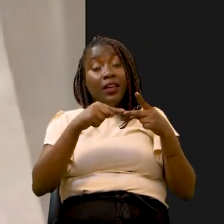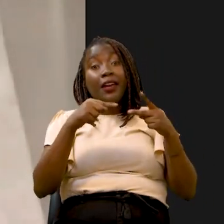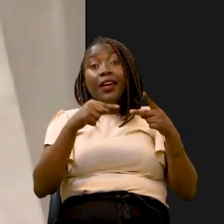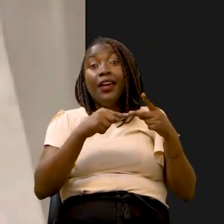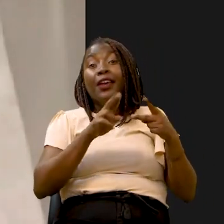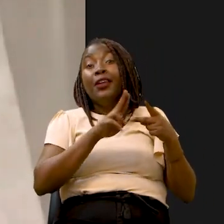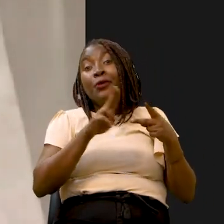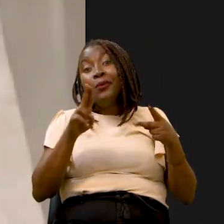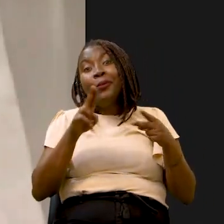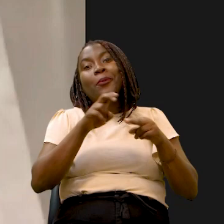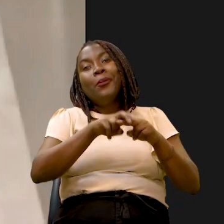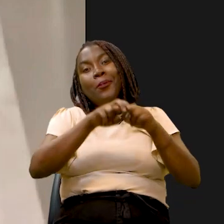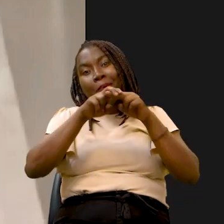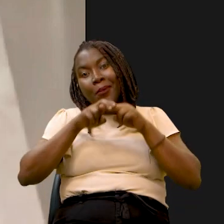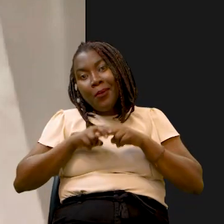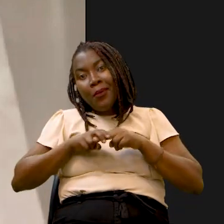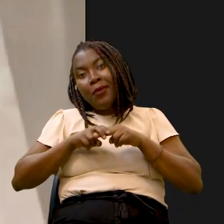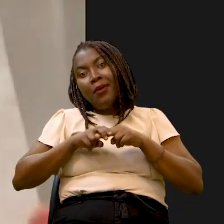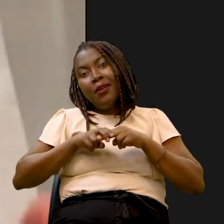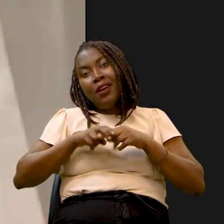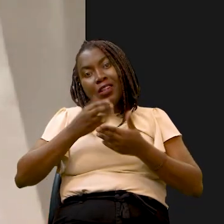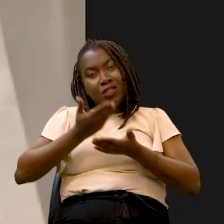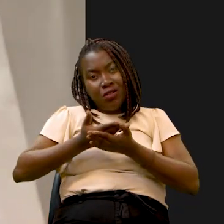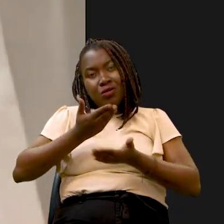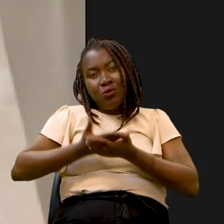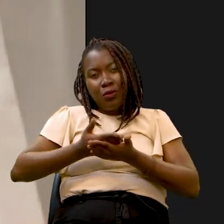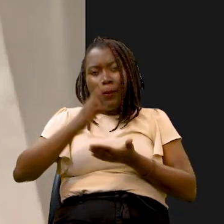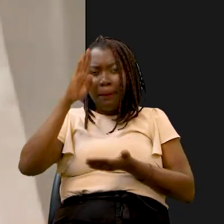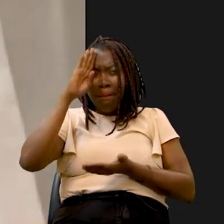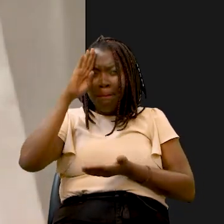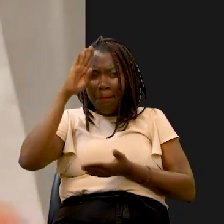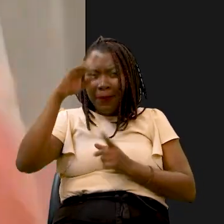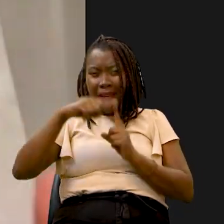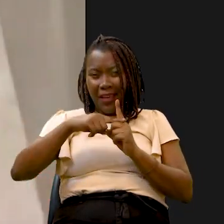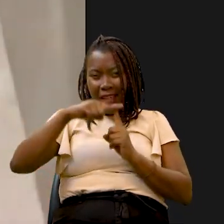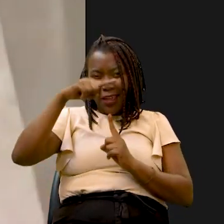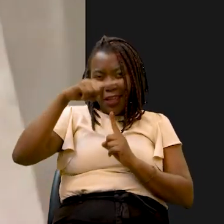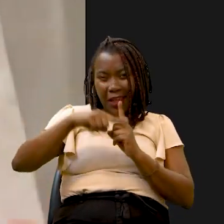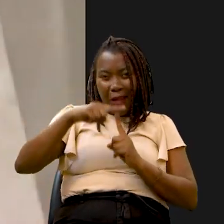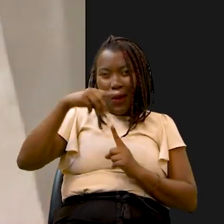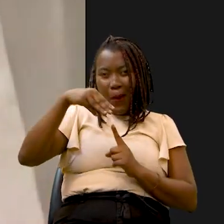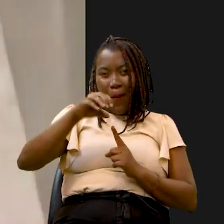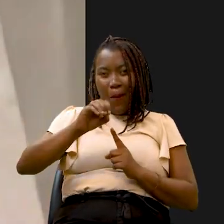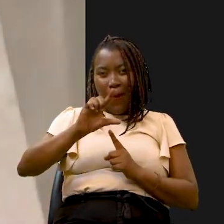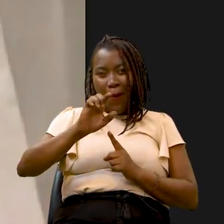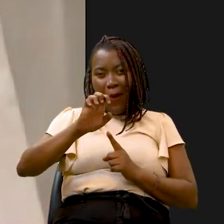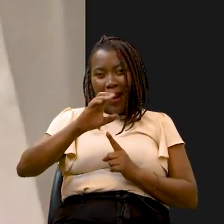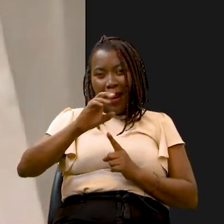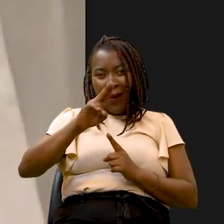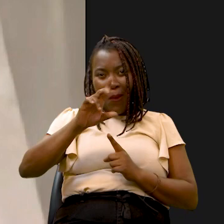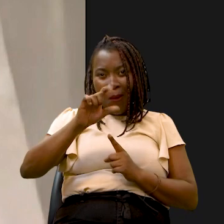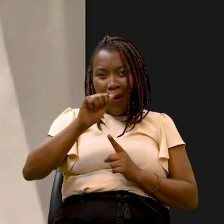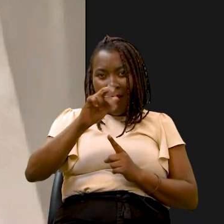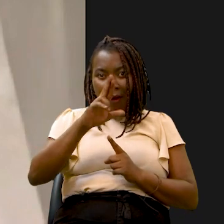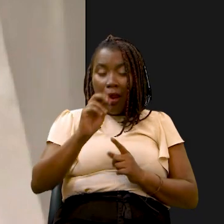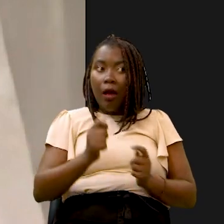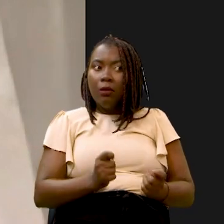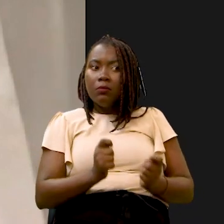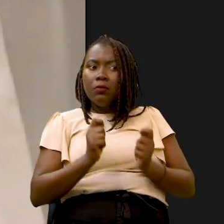da terapia-alvo, esse nome vem do fato de que os estudos, principalmente no nível